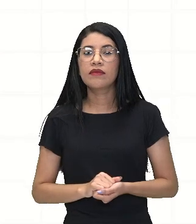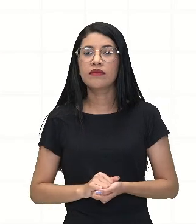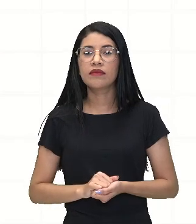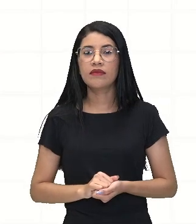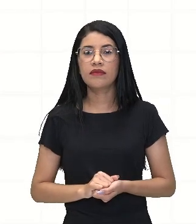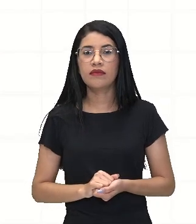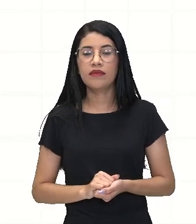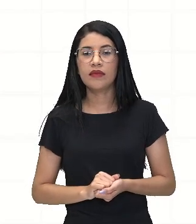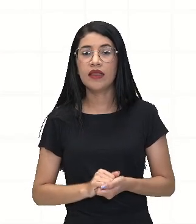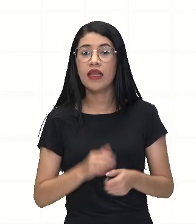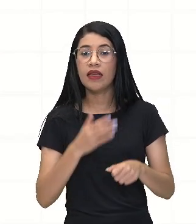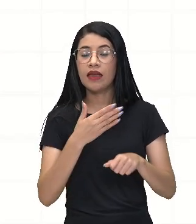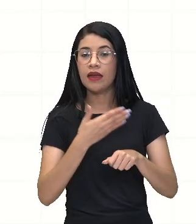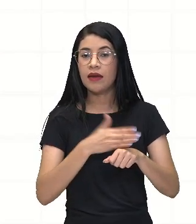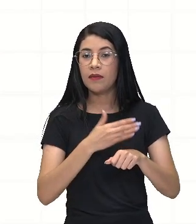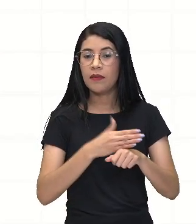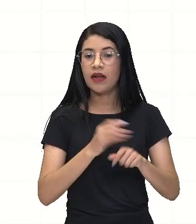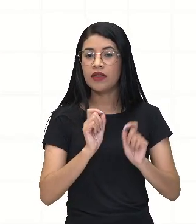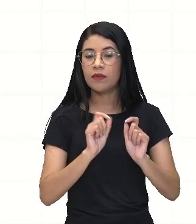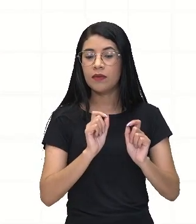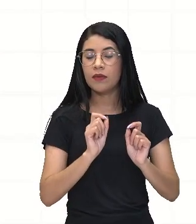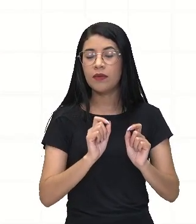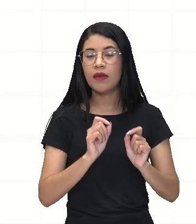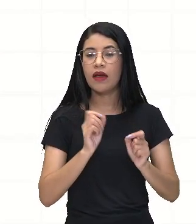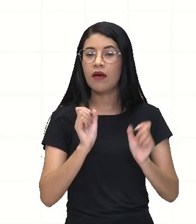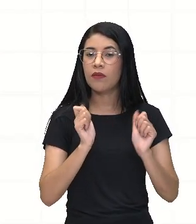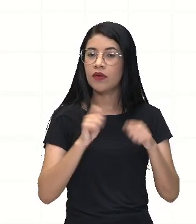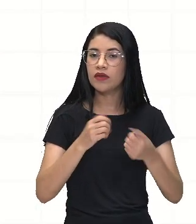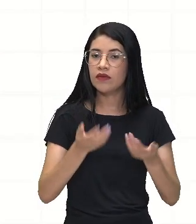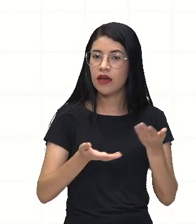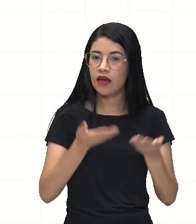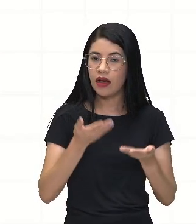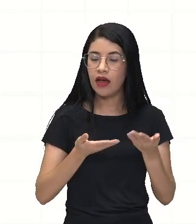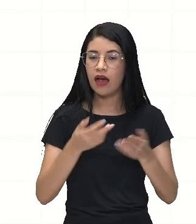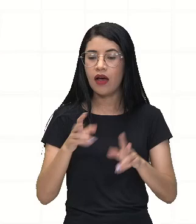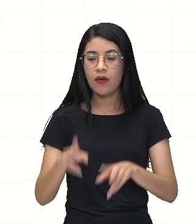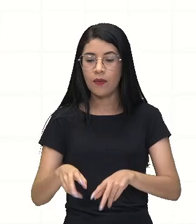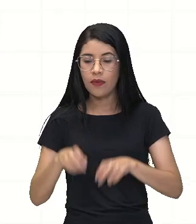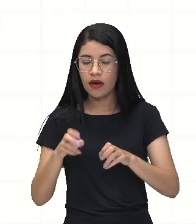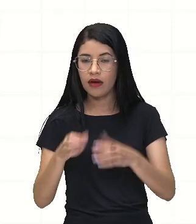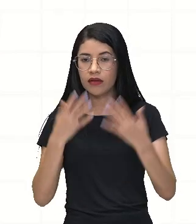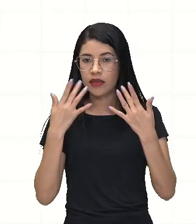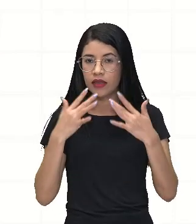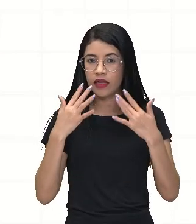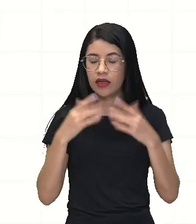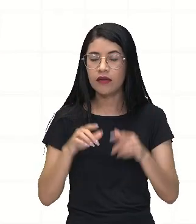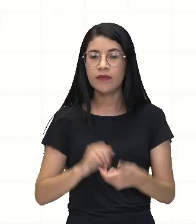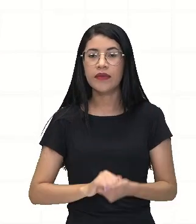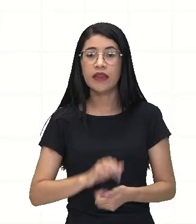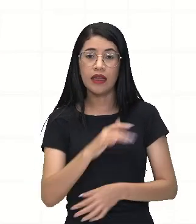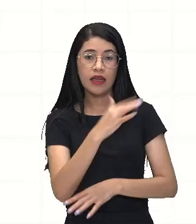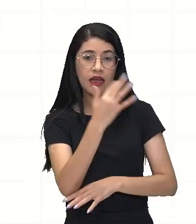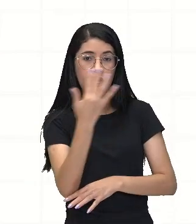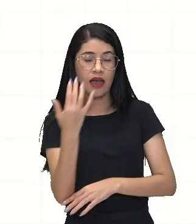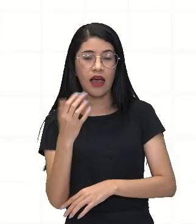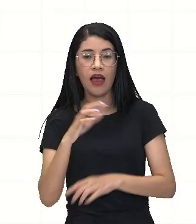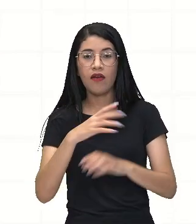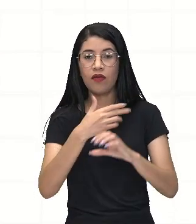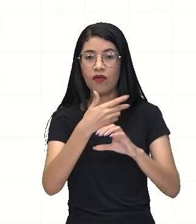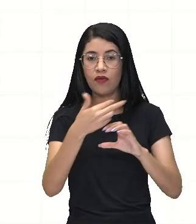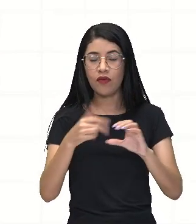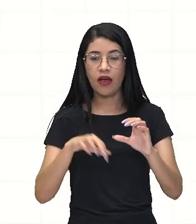envolve práticas para equilibrar a conservação dos recursos naturais, como árvores, fauna